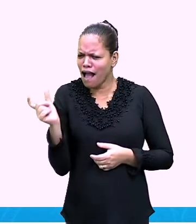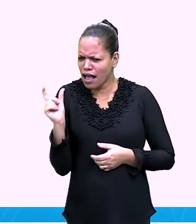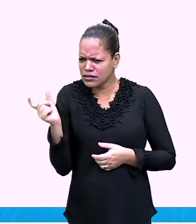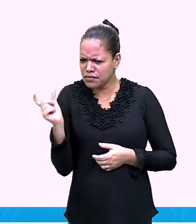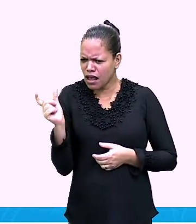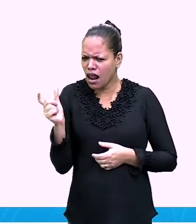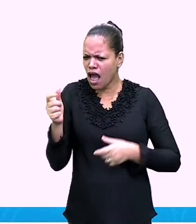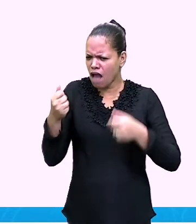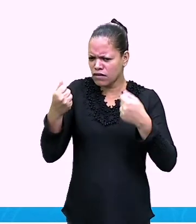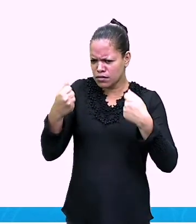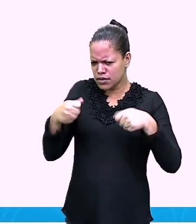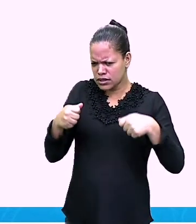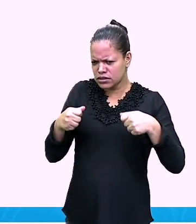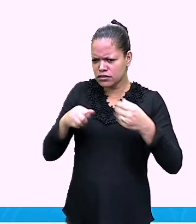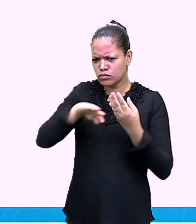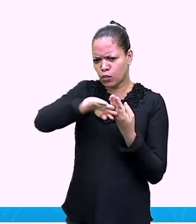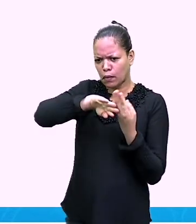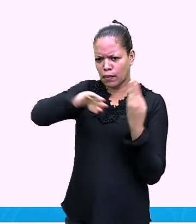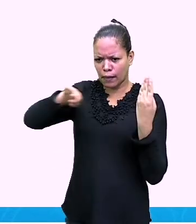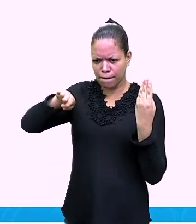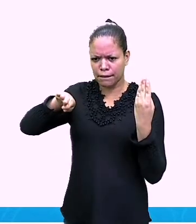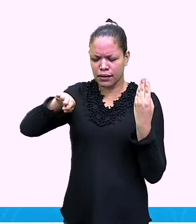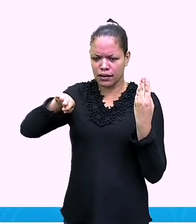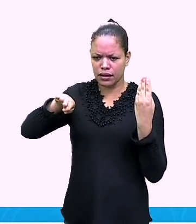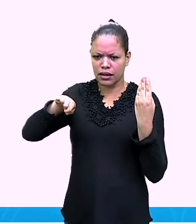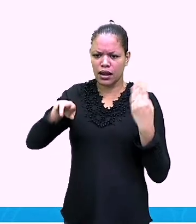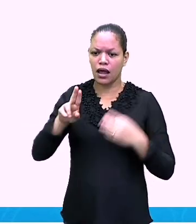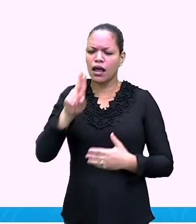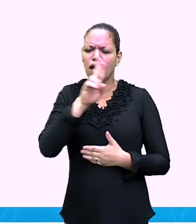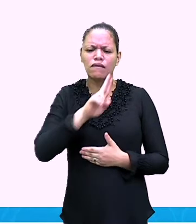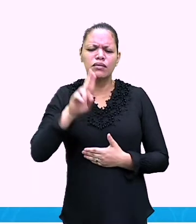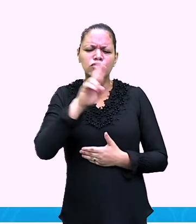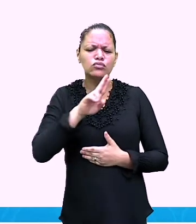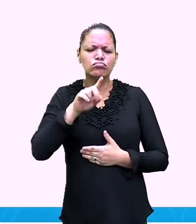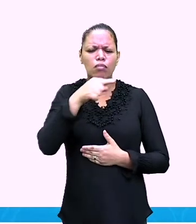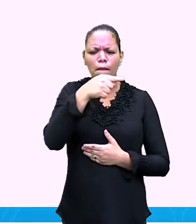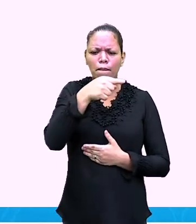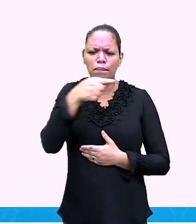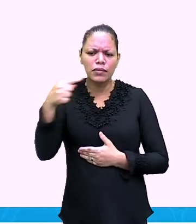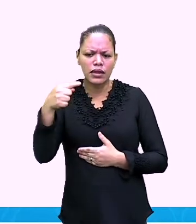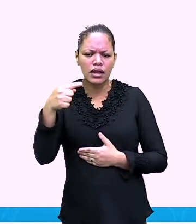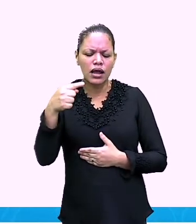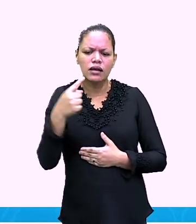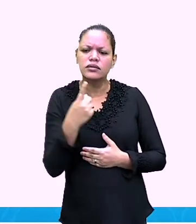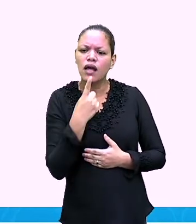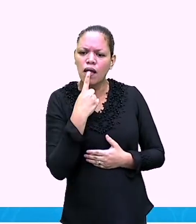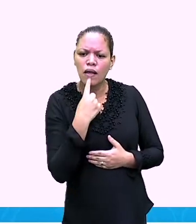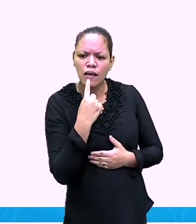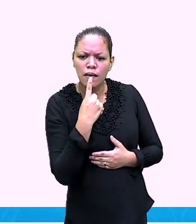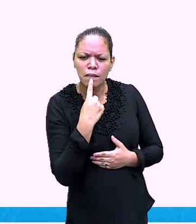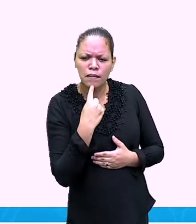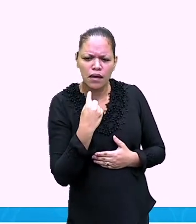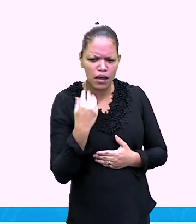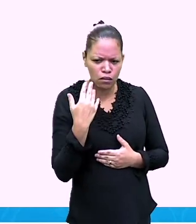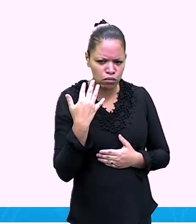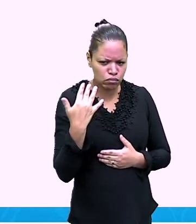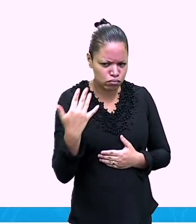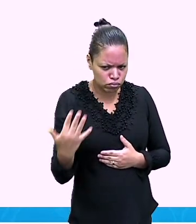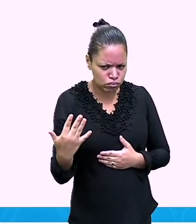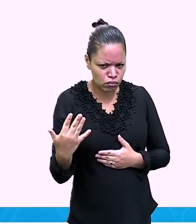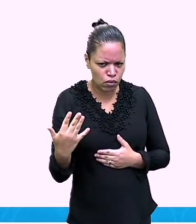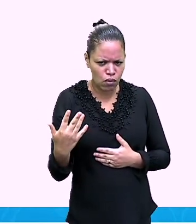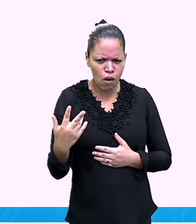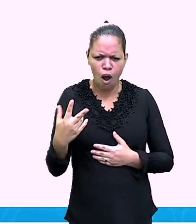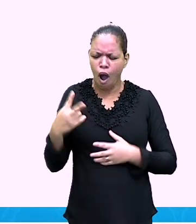um traço na cor vermelha. Olha bem esse texto aí na casa de vocês. Você está vendo aí que ele está todo juntinho,